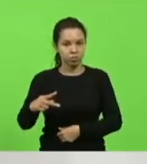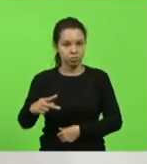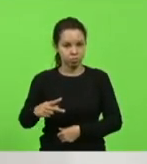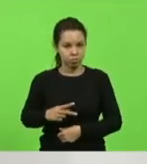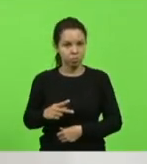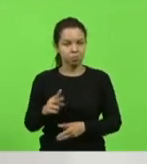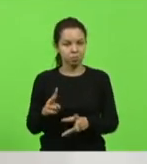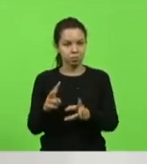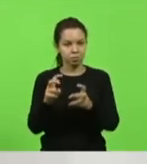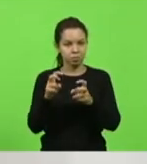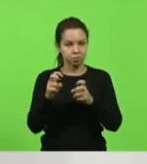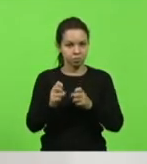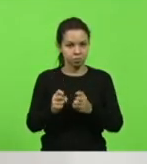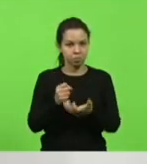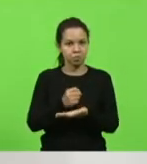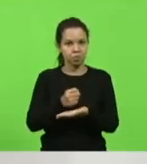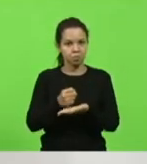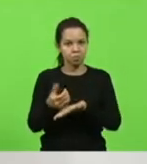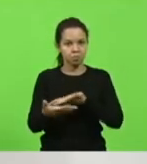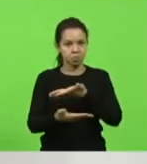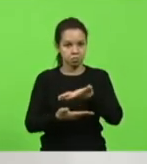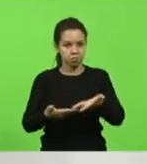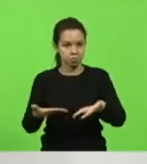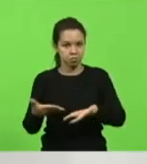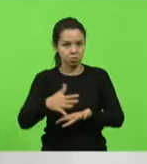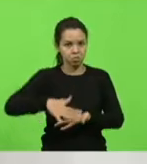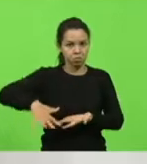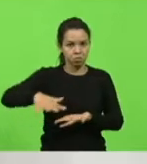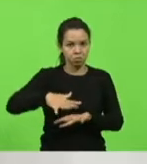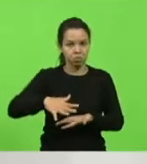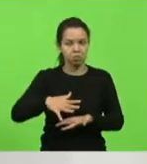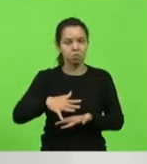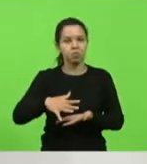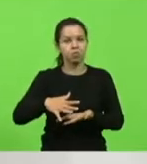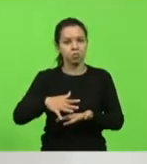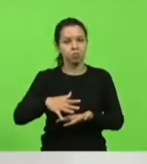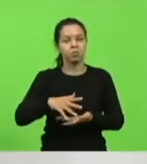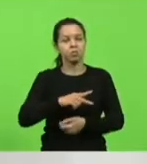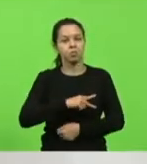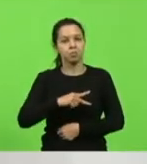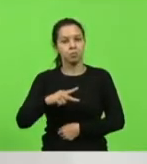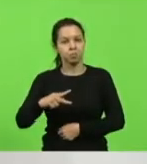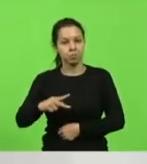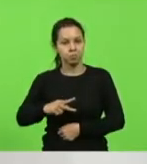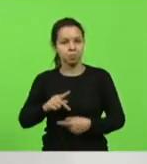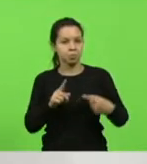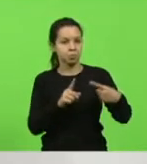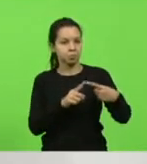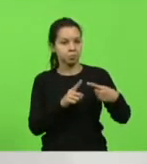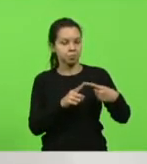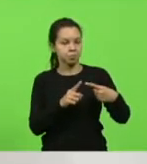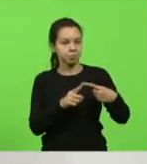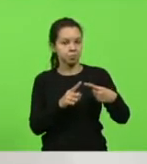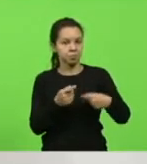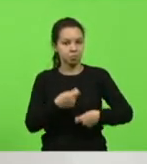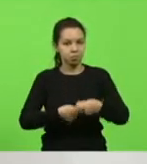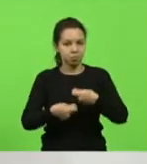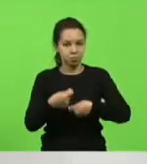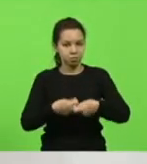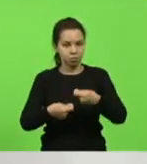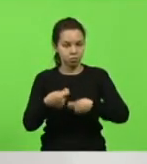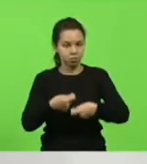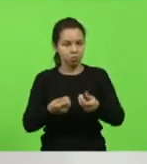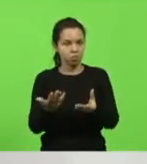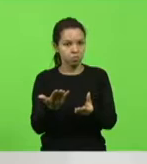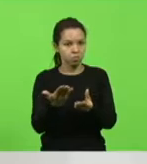compartilhadas no setor público e em primeiro lugar a economia processual pois em